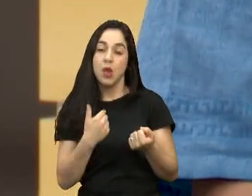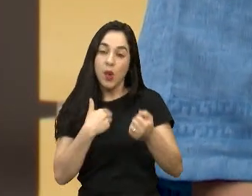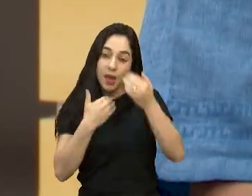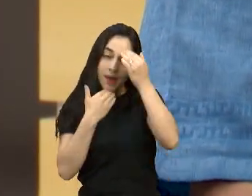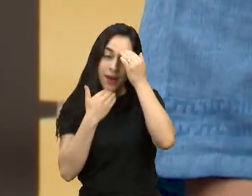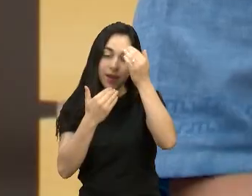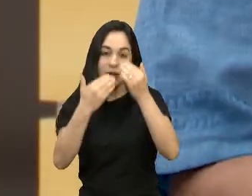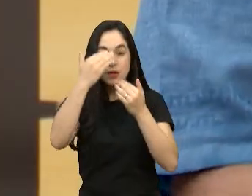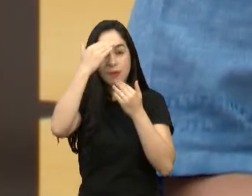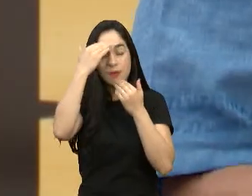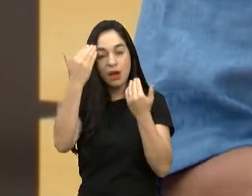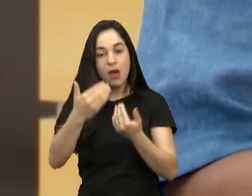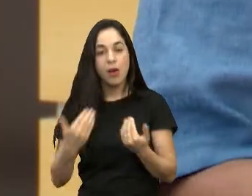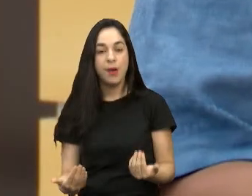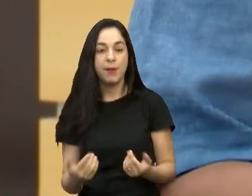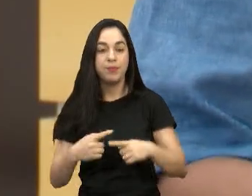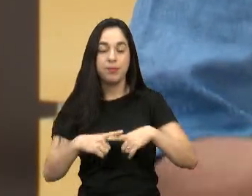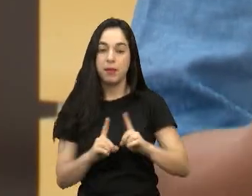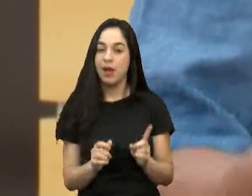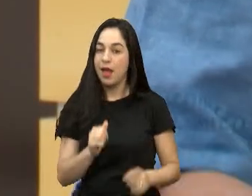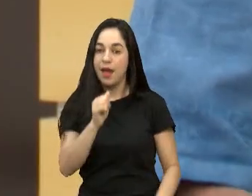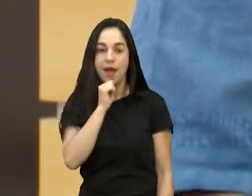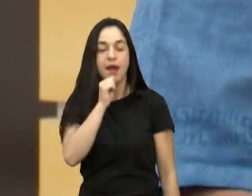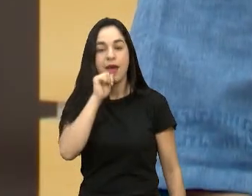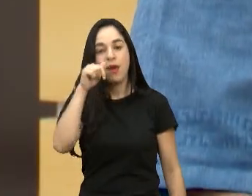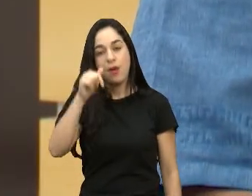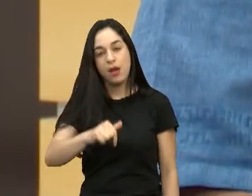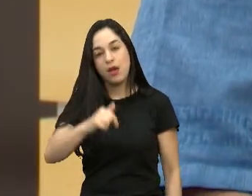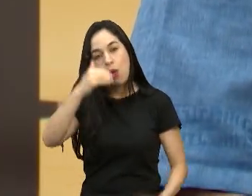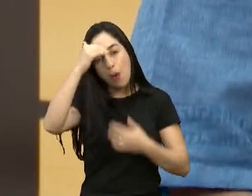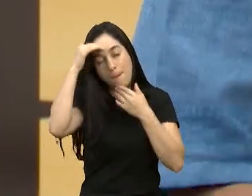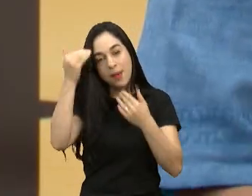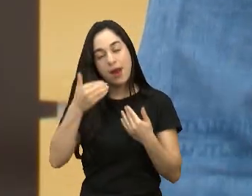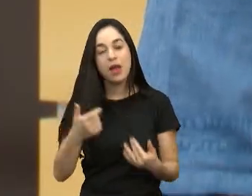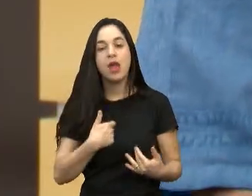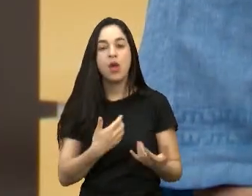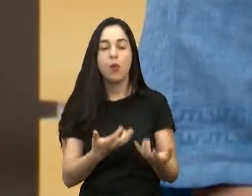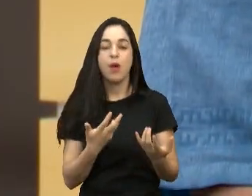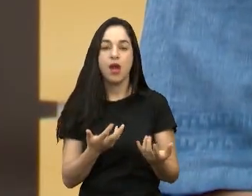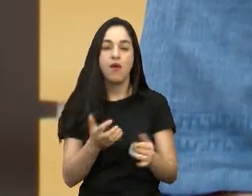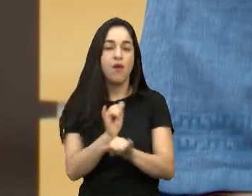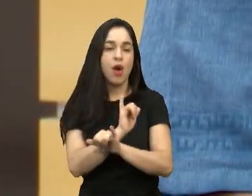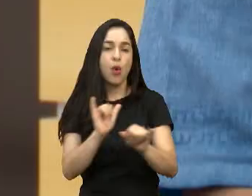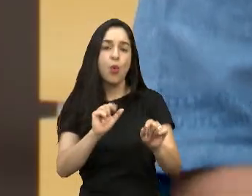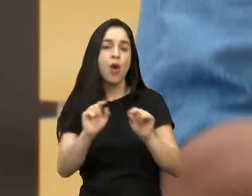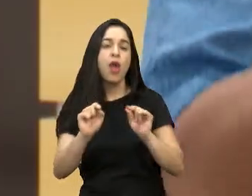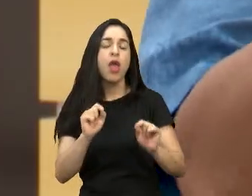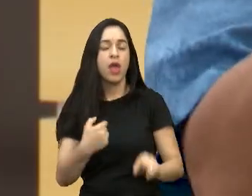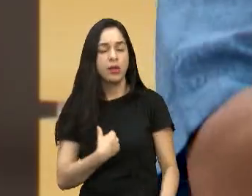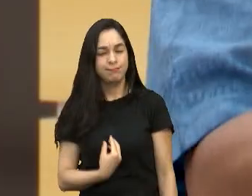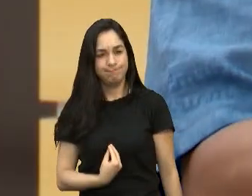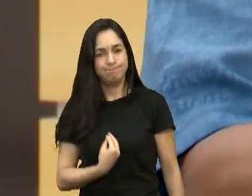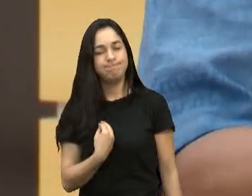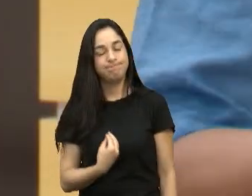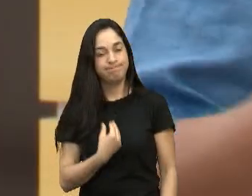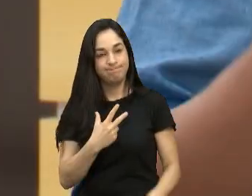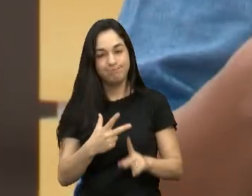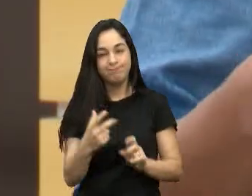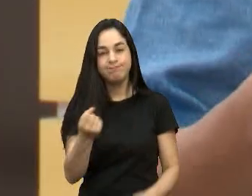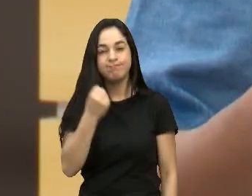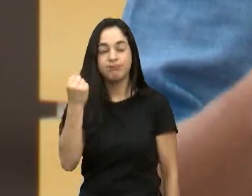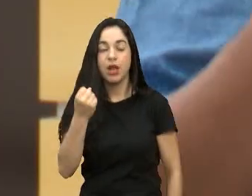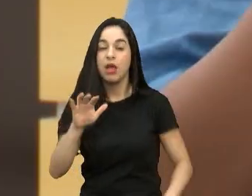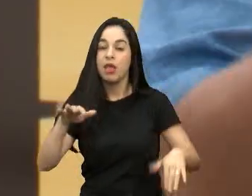mim é uma honra, mas antes de eu estar aqui sendo homenageado, eu quero reforçar que eu sou um sobrevivente. Então a arte,